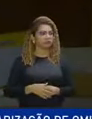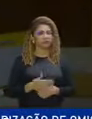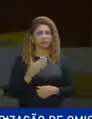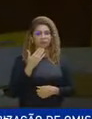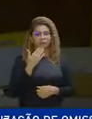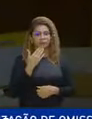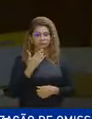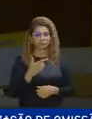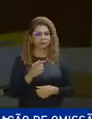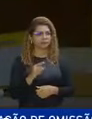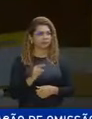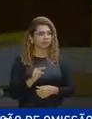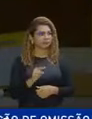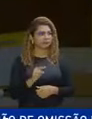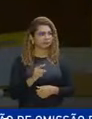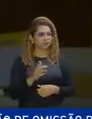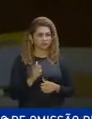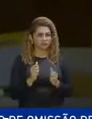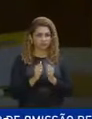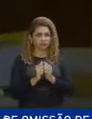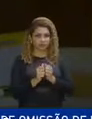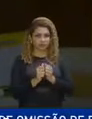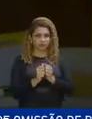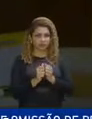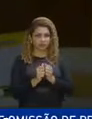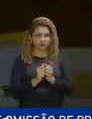Vossa Excelência está em condição? Parece que estava acompanhando.